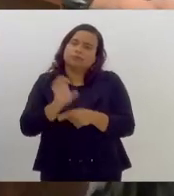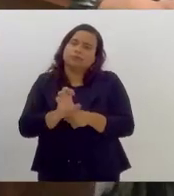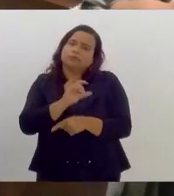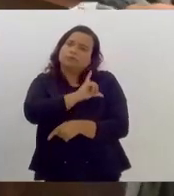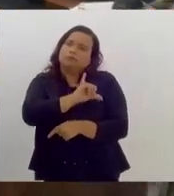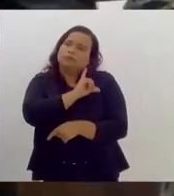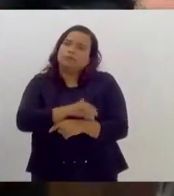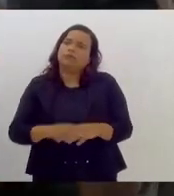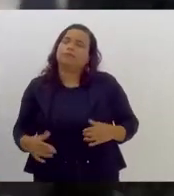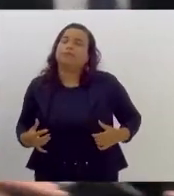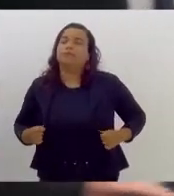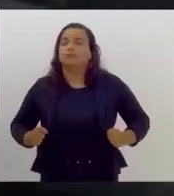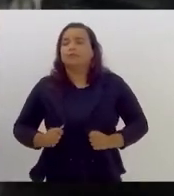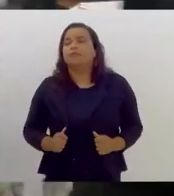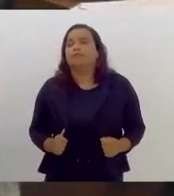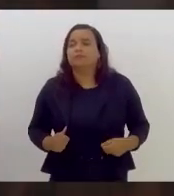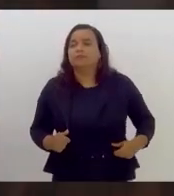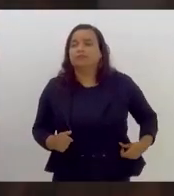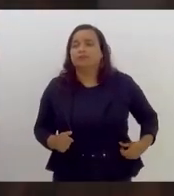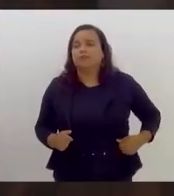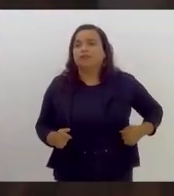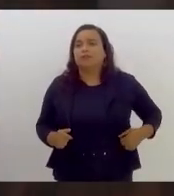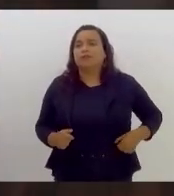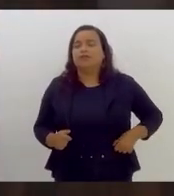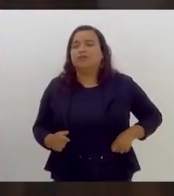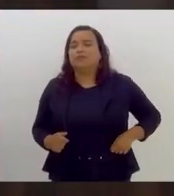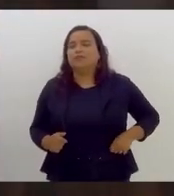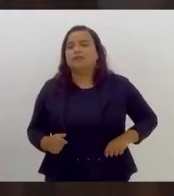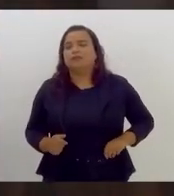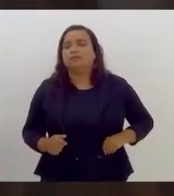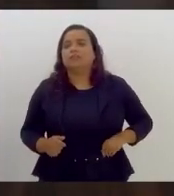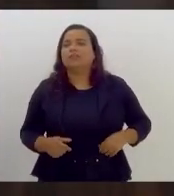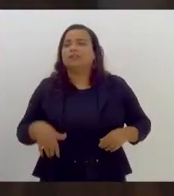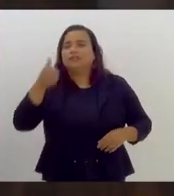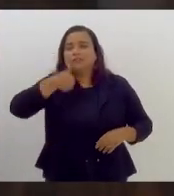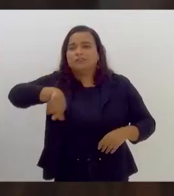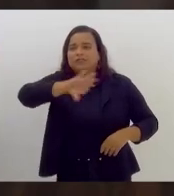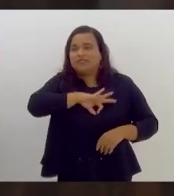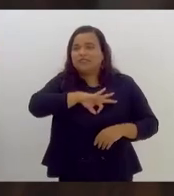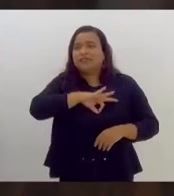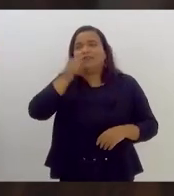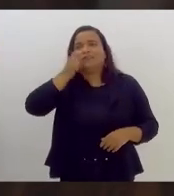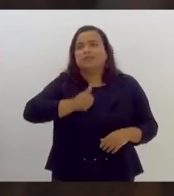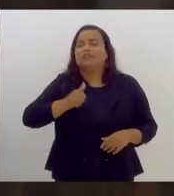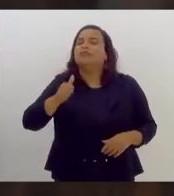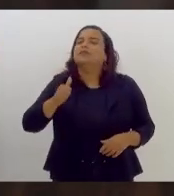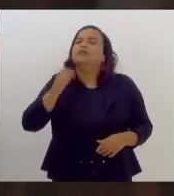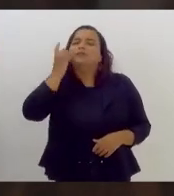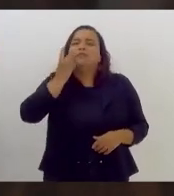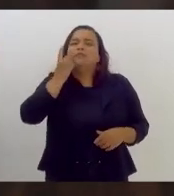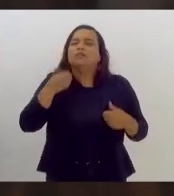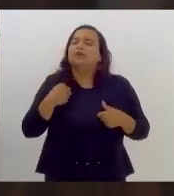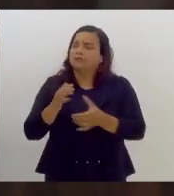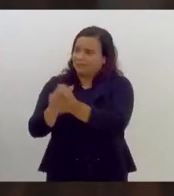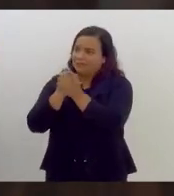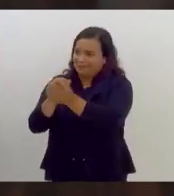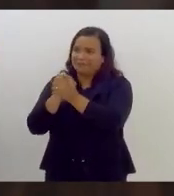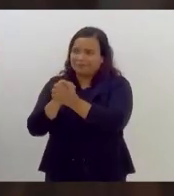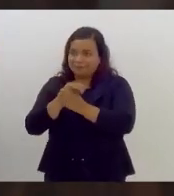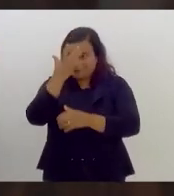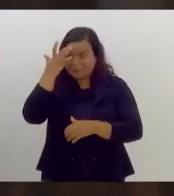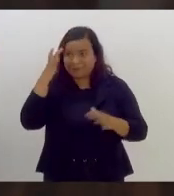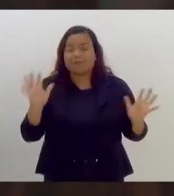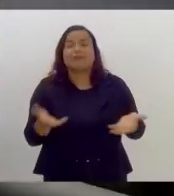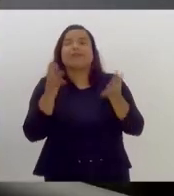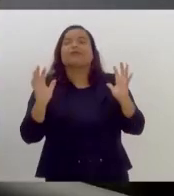de Janeiro. Deputada Marta Rocha. Presidente, eu quero saudar aqui os animadores culturais em